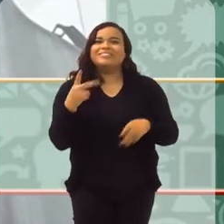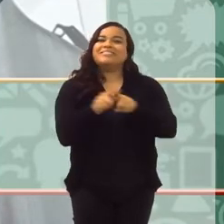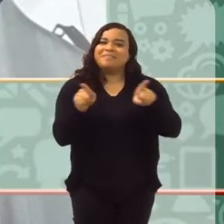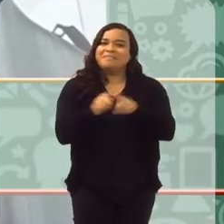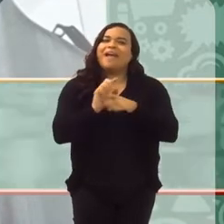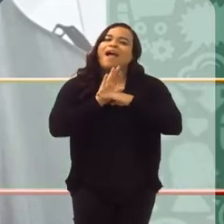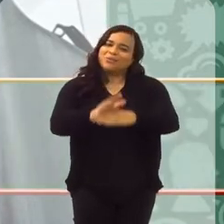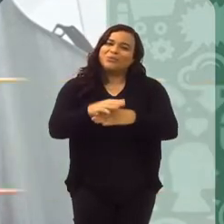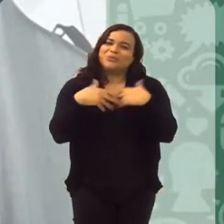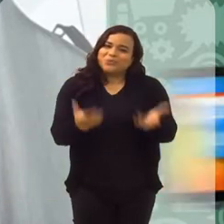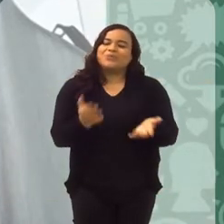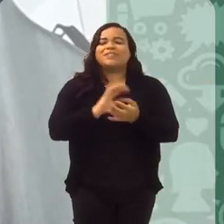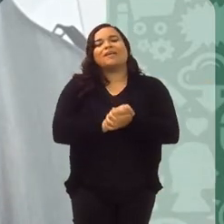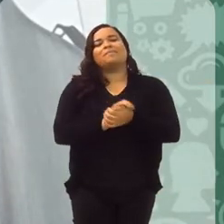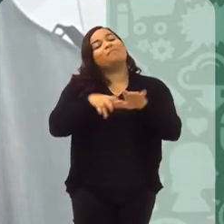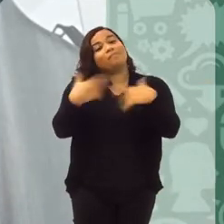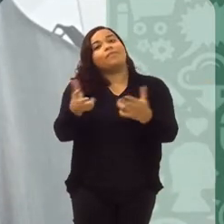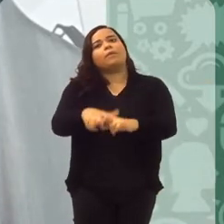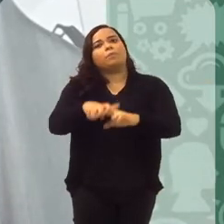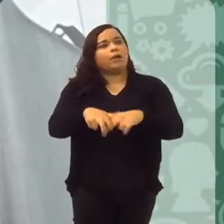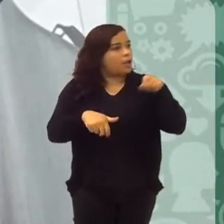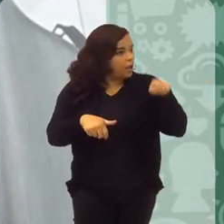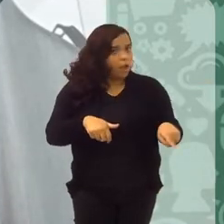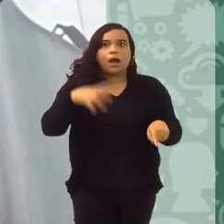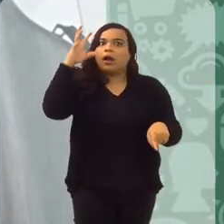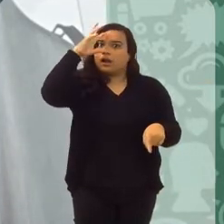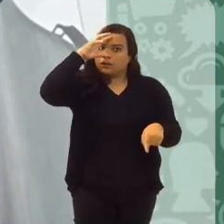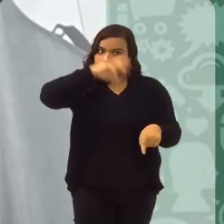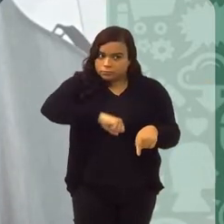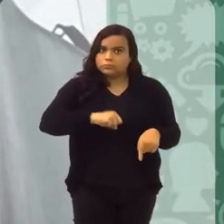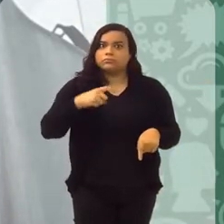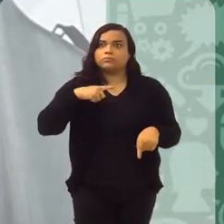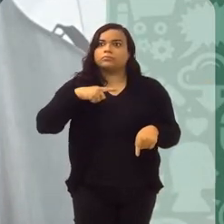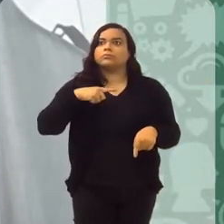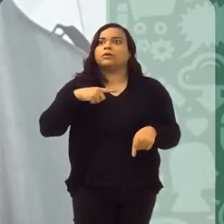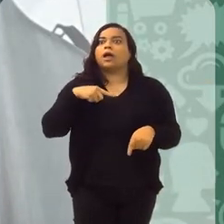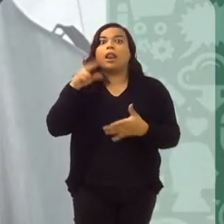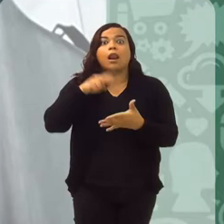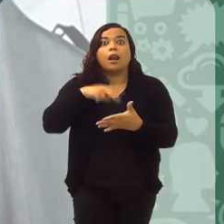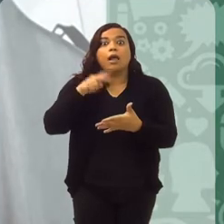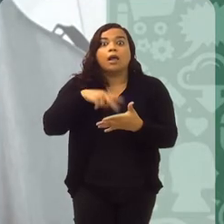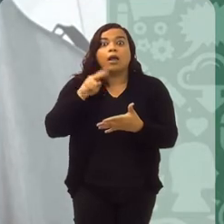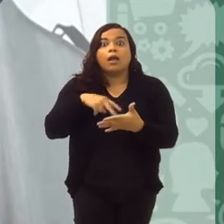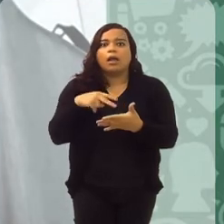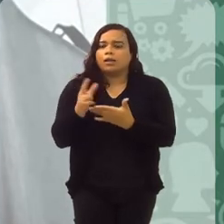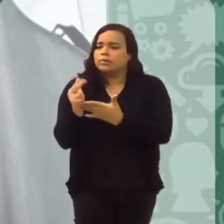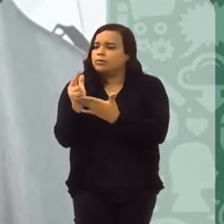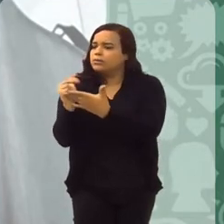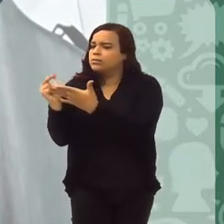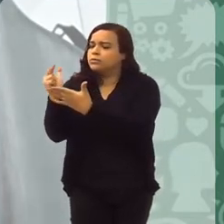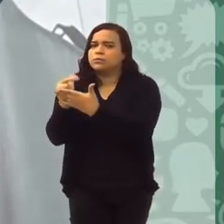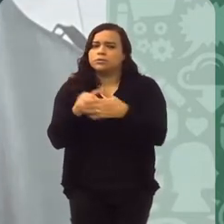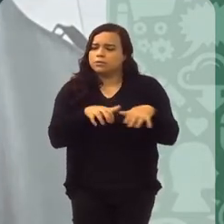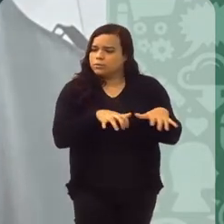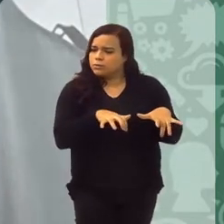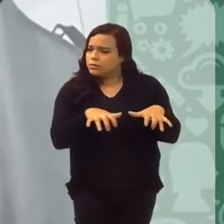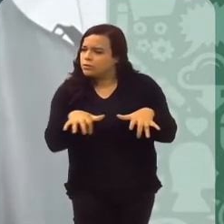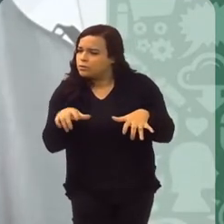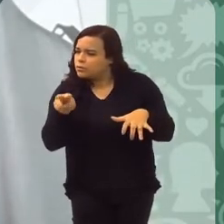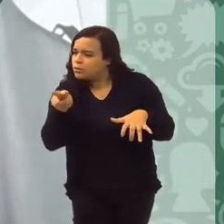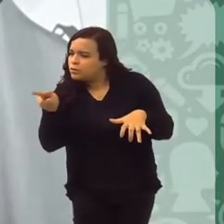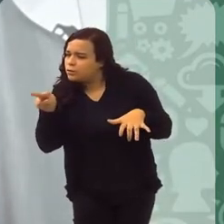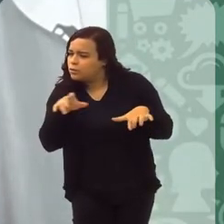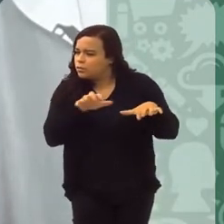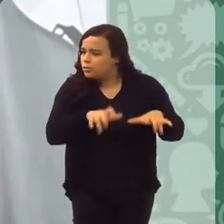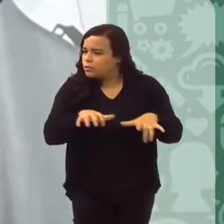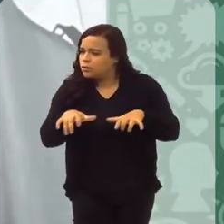E com isso, ela acabou aprendendo a ler partitura. Obviamente que ela não é